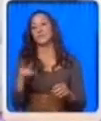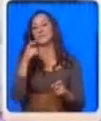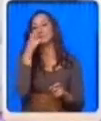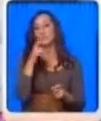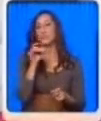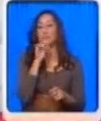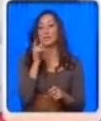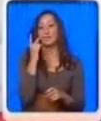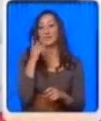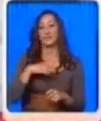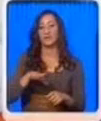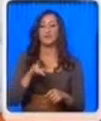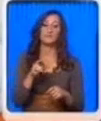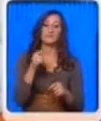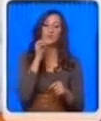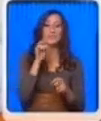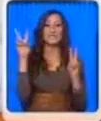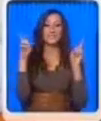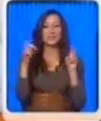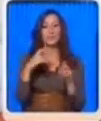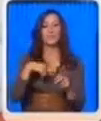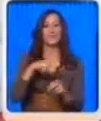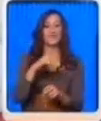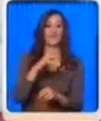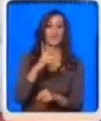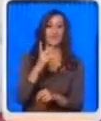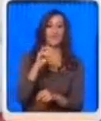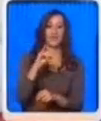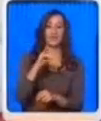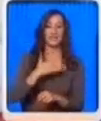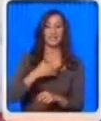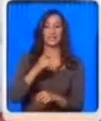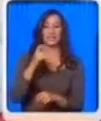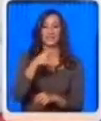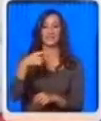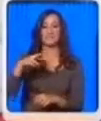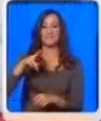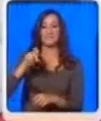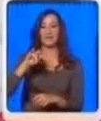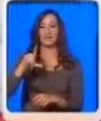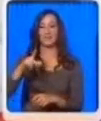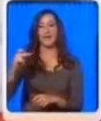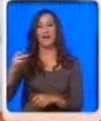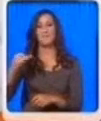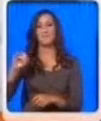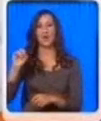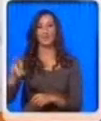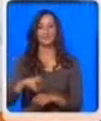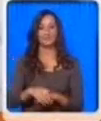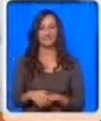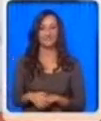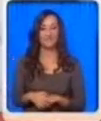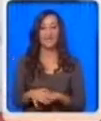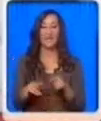ver a revista, vai de e-mail a pior. É verdade. Muito obrigada às quatro. Então deixa-me só aqui ao meu pego. Então vá. Atenção